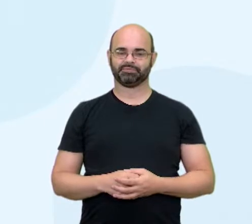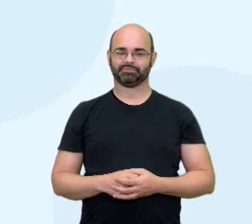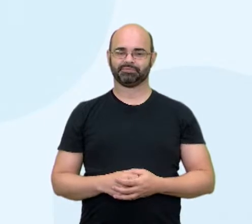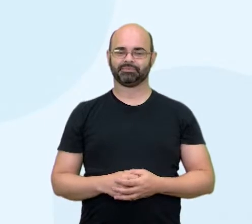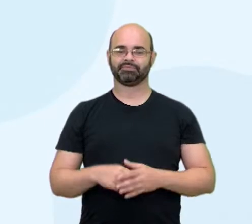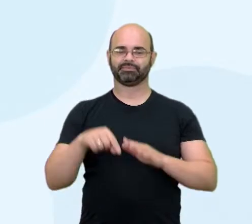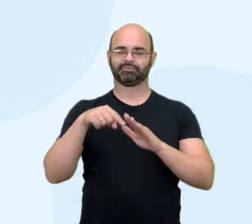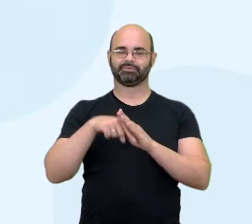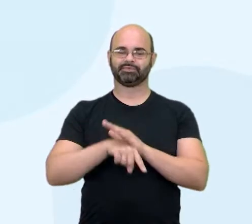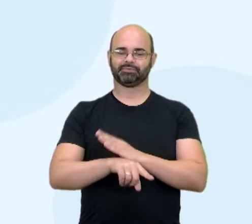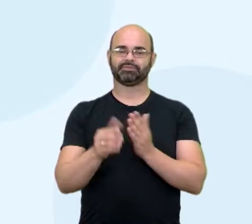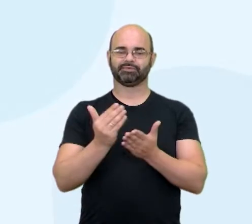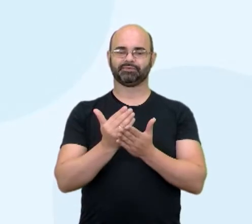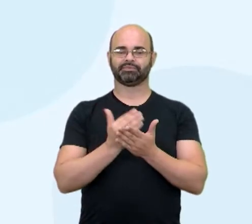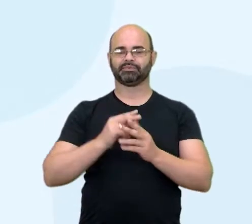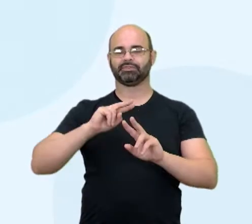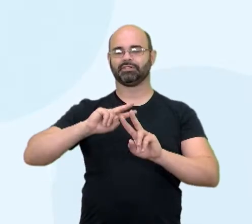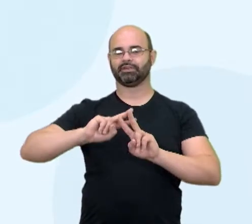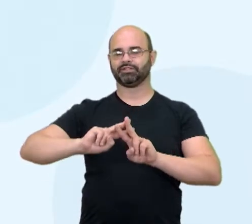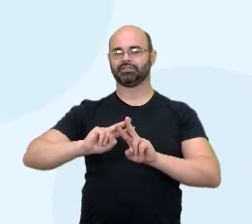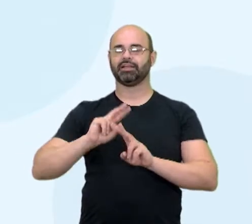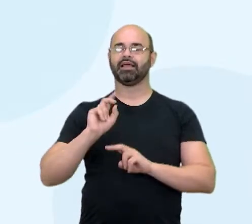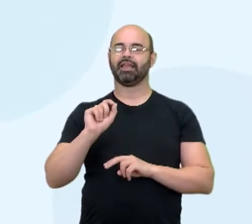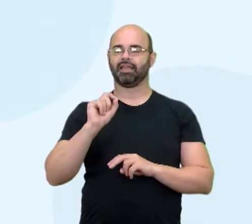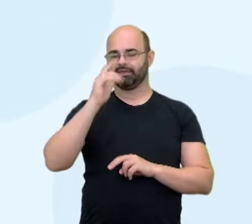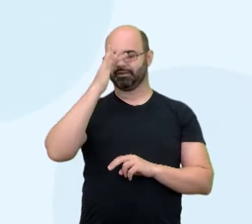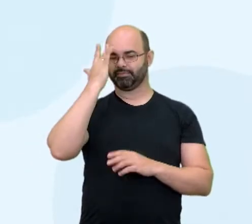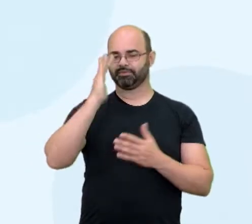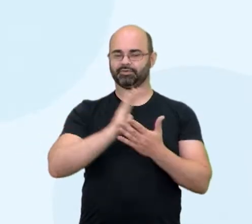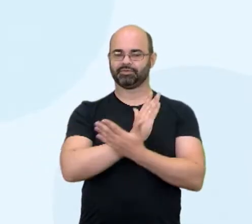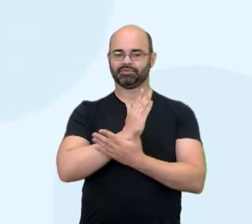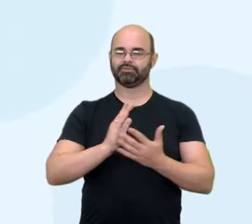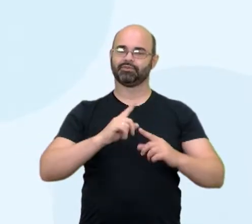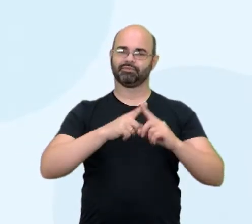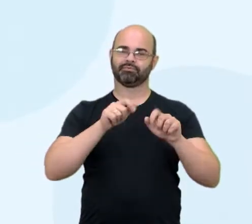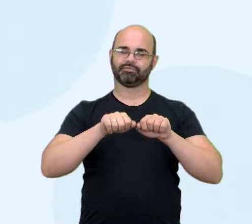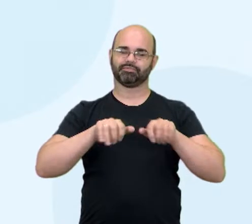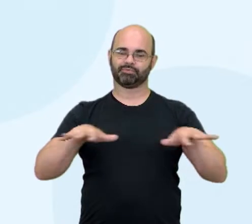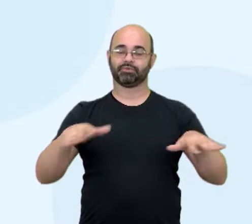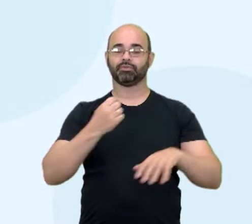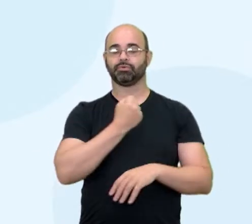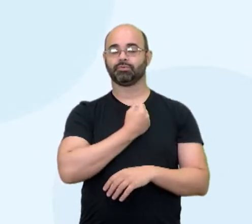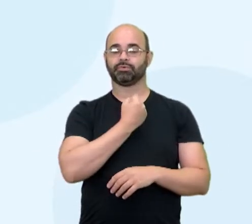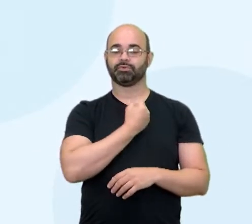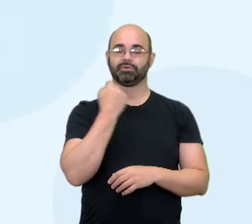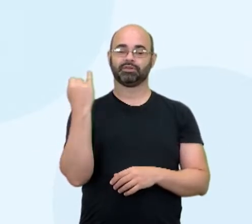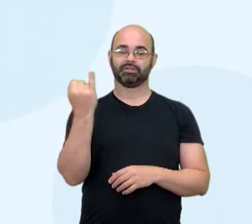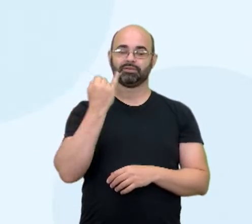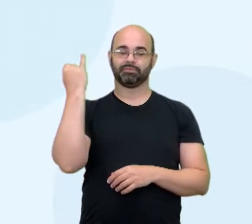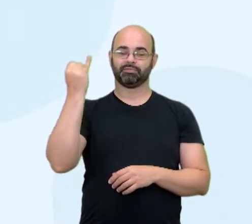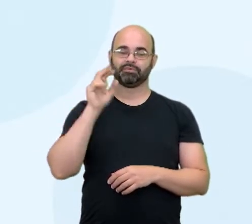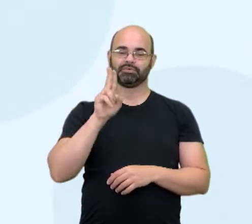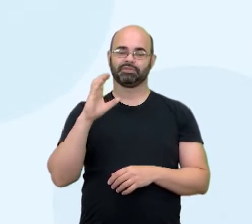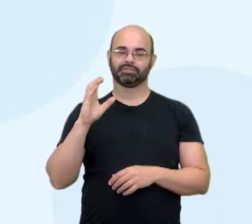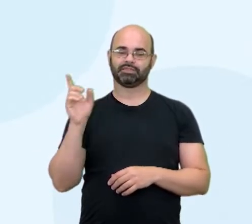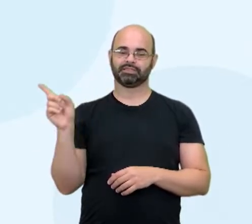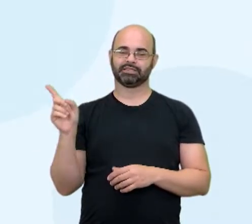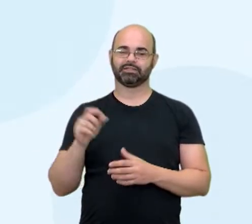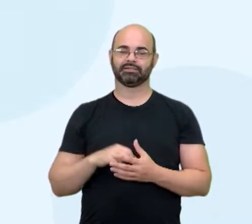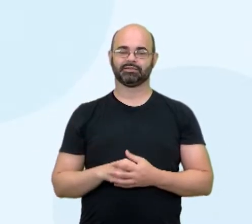hashtag quem divide multiplica, unidade curricular 1. Os números também importam e como importam, né? Como a gente bem sabe. E o nosso componente